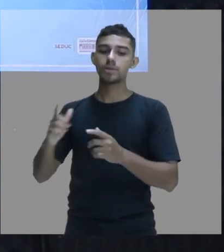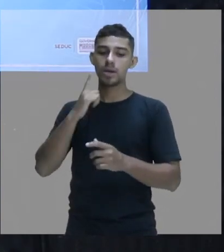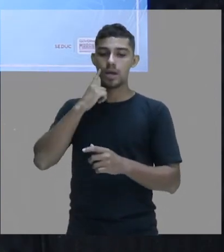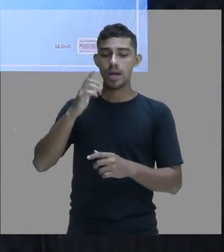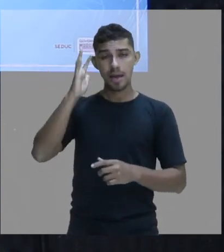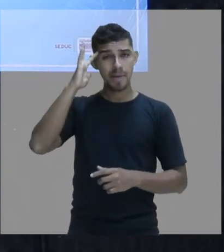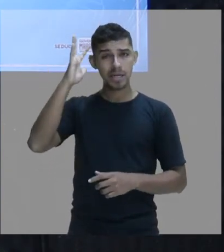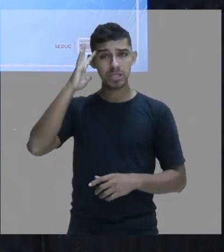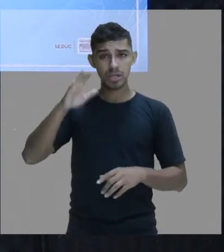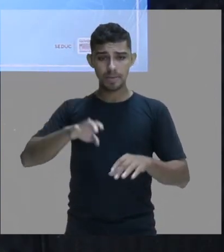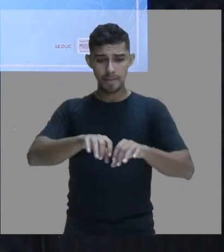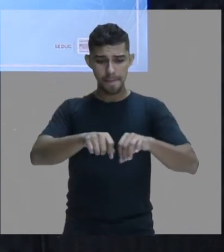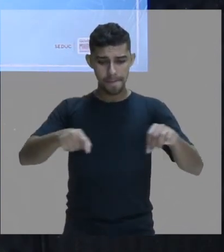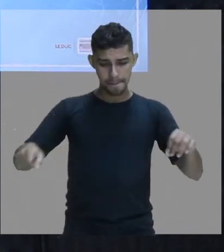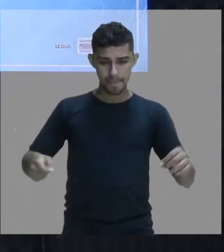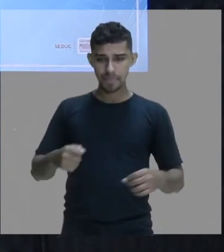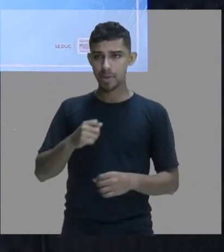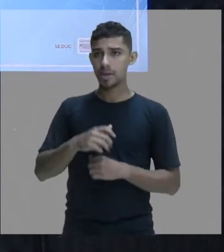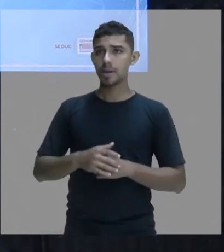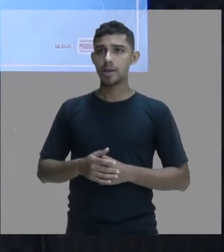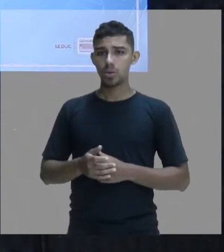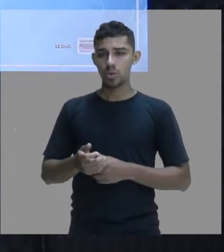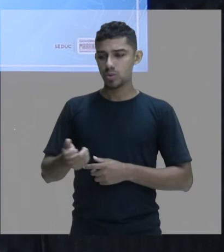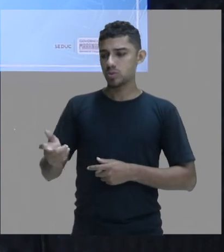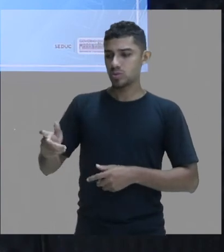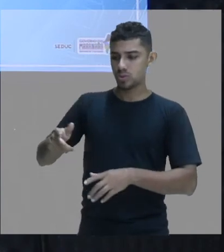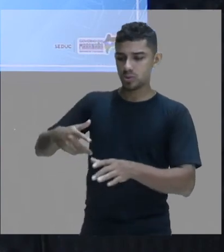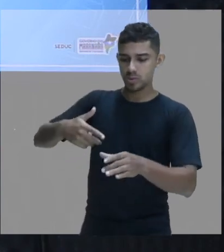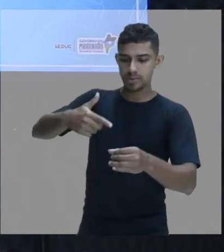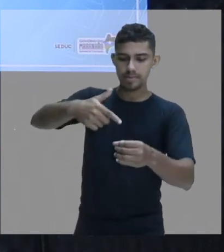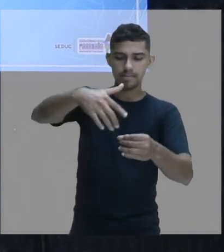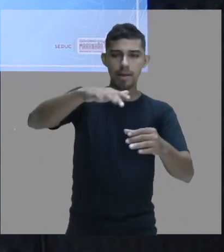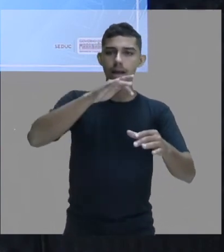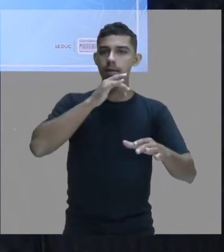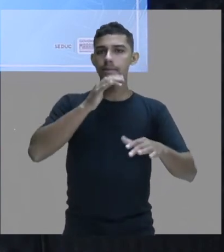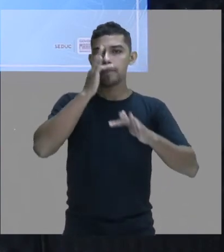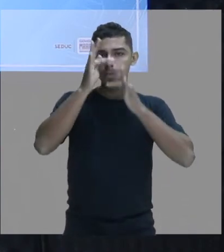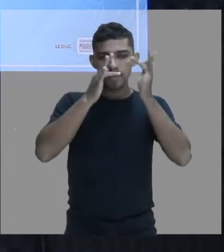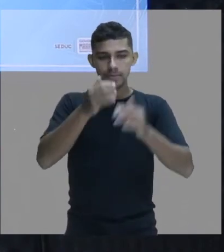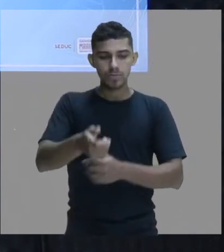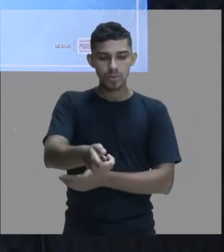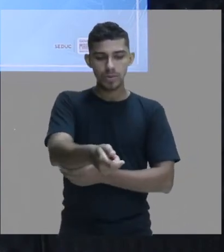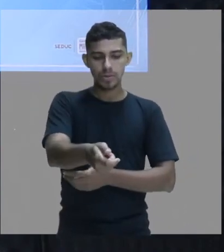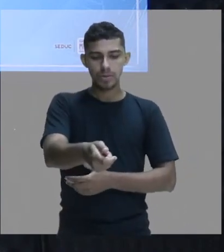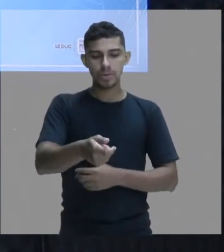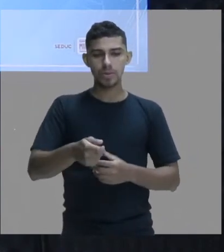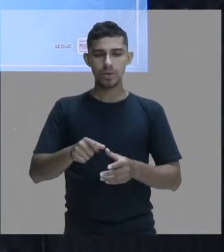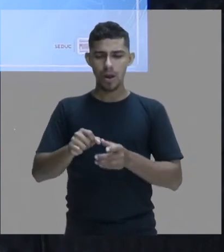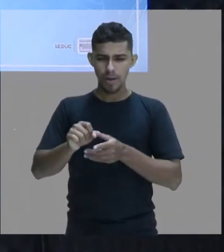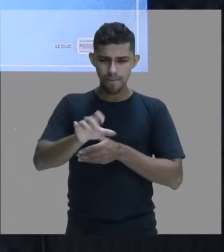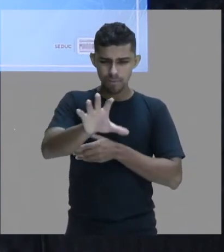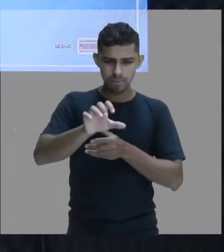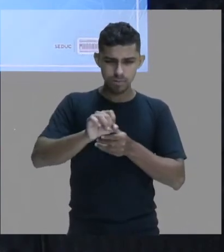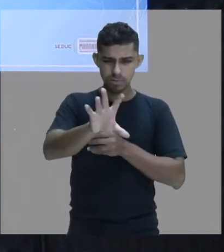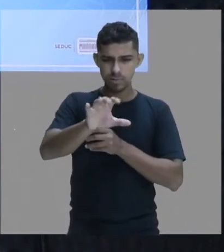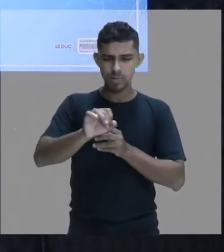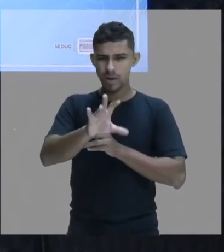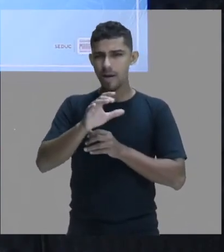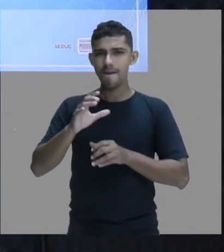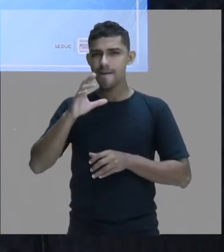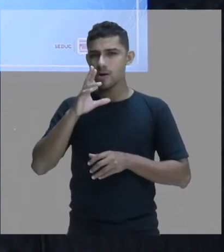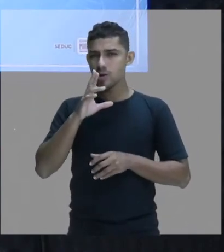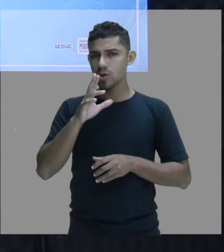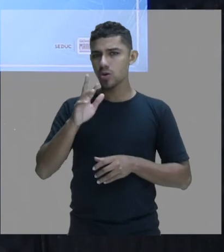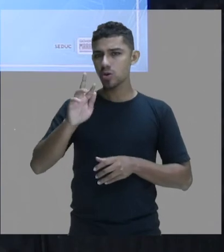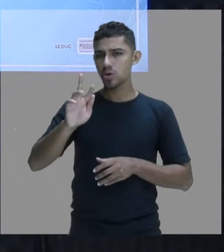uma mangueira. Quando a gente pega uma mangueira vai molhar uma planta, por exemplo, a gente está aqui, fica aquele jato de água grosso,